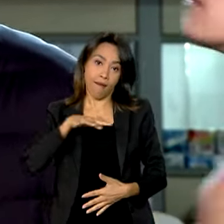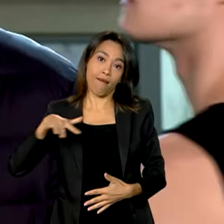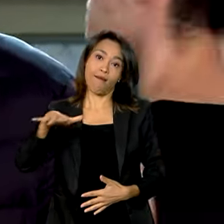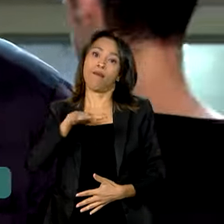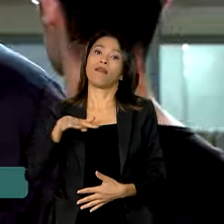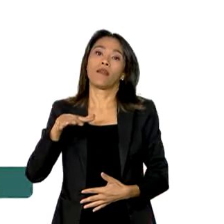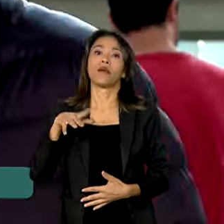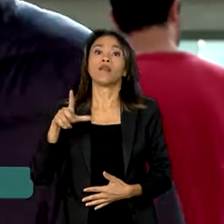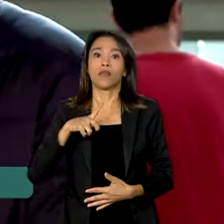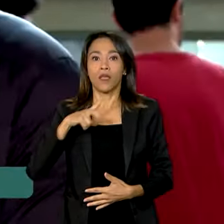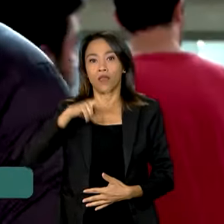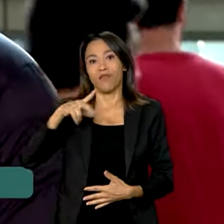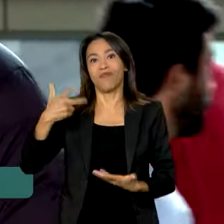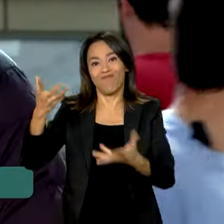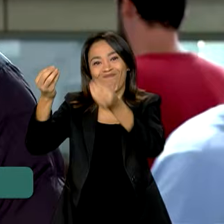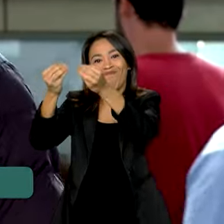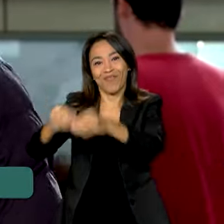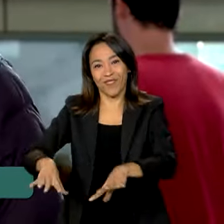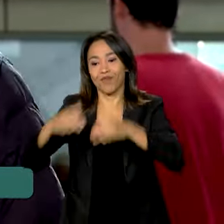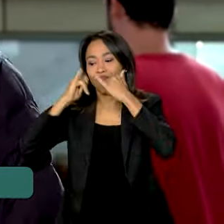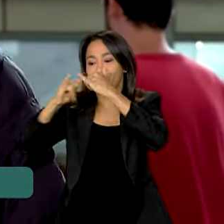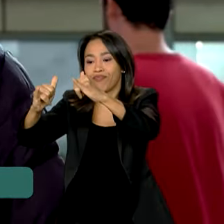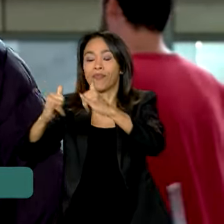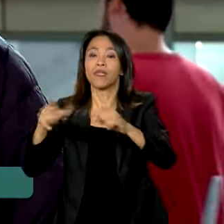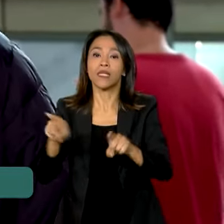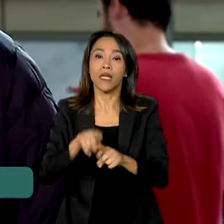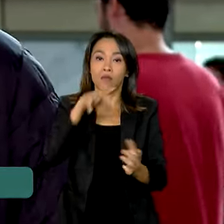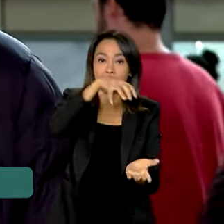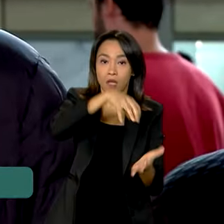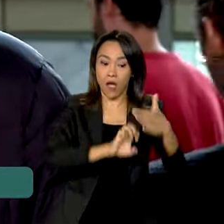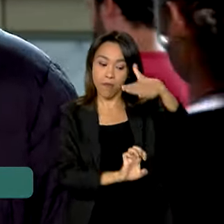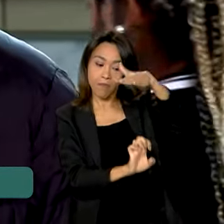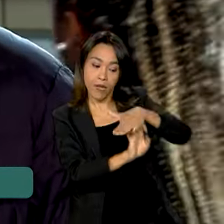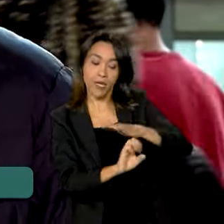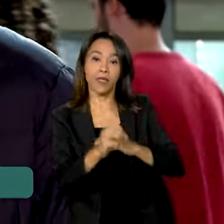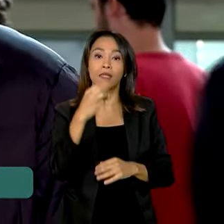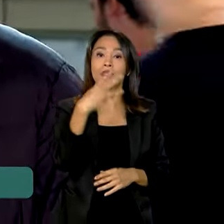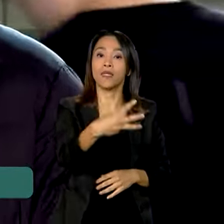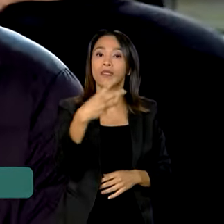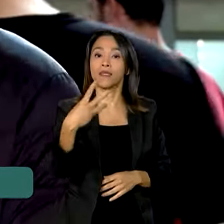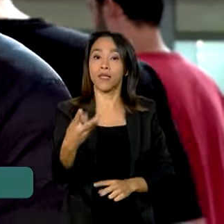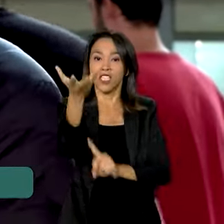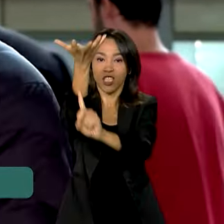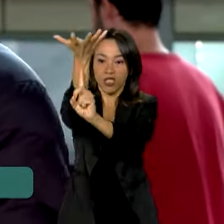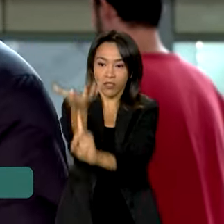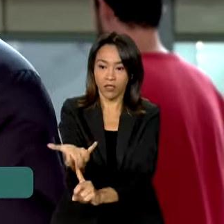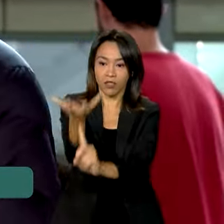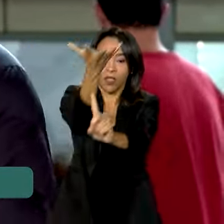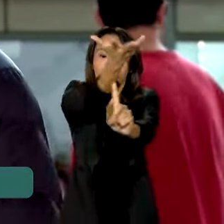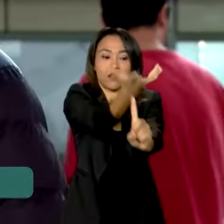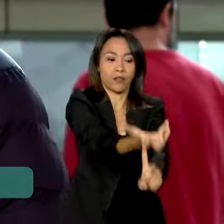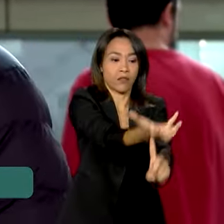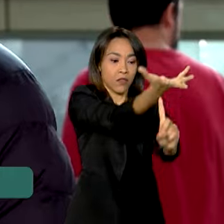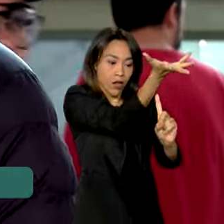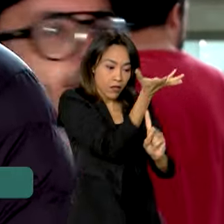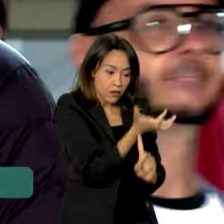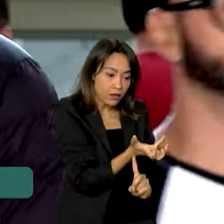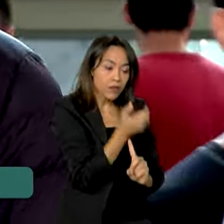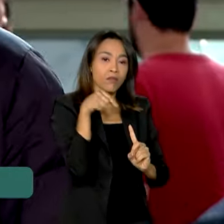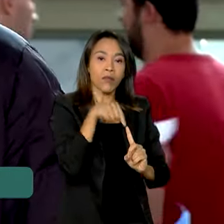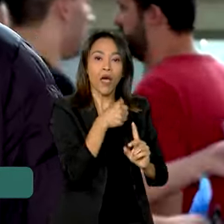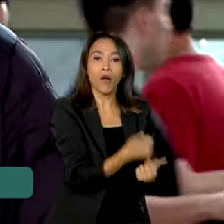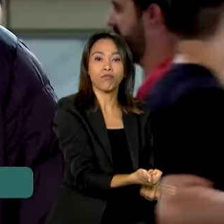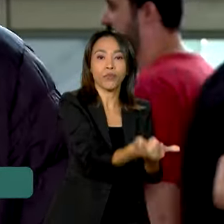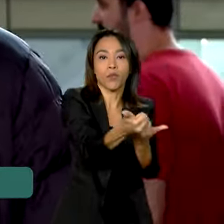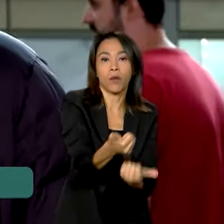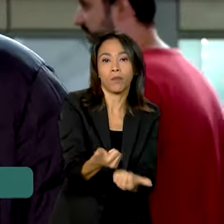fortemente atingido. Com a Telebrás, nós disponibilizamos 33 antenas satelitais que estão dando suporte a essas equipes de salvamento,